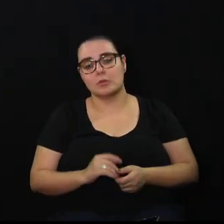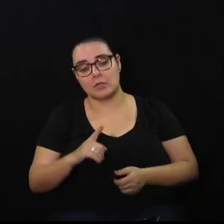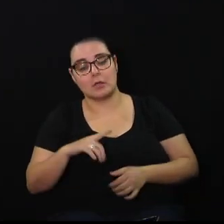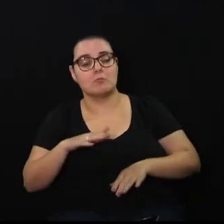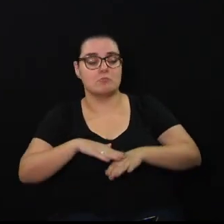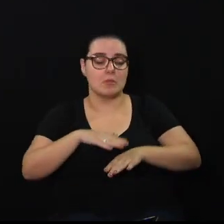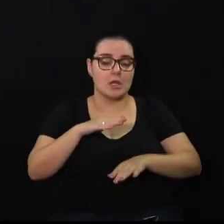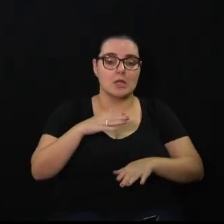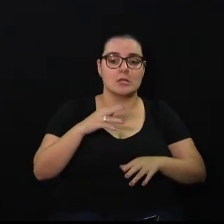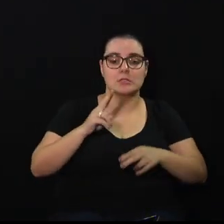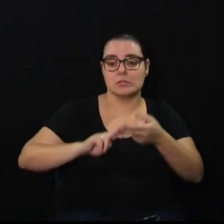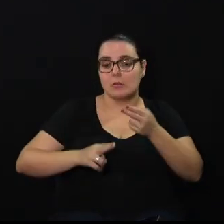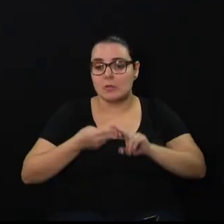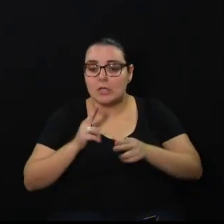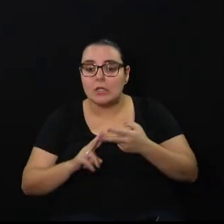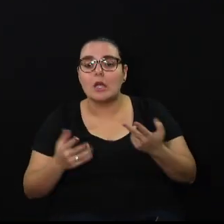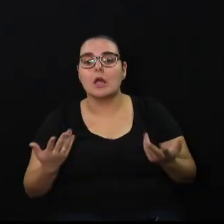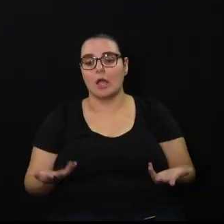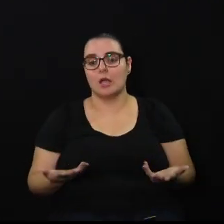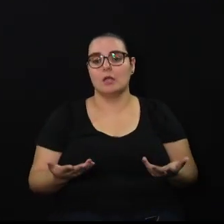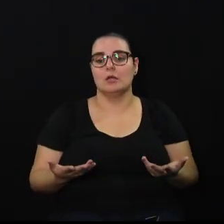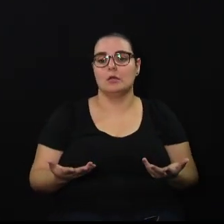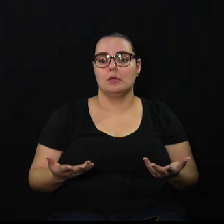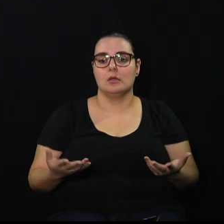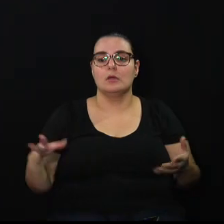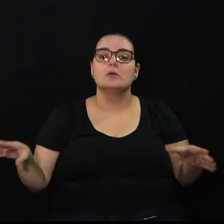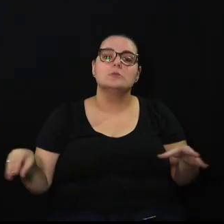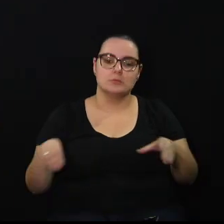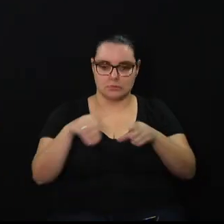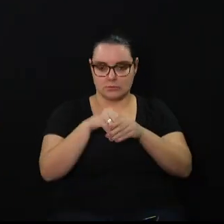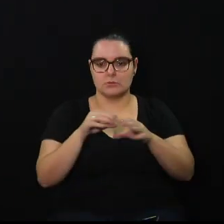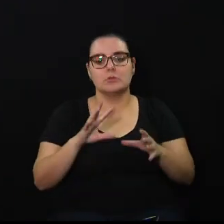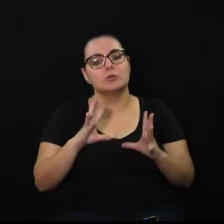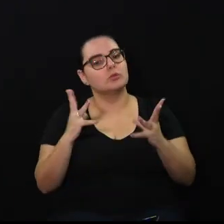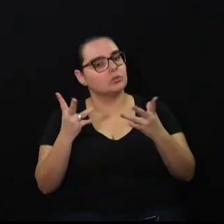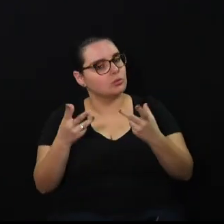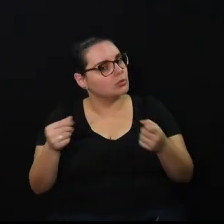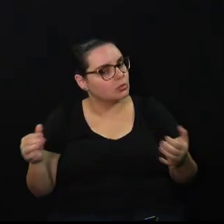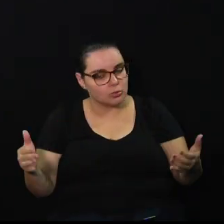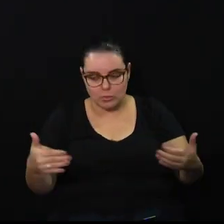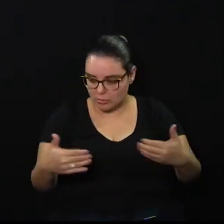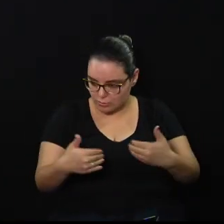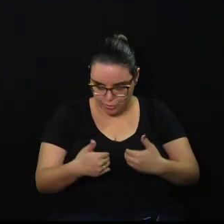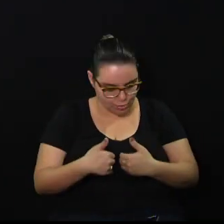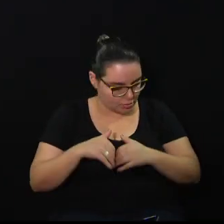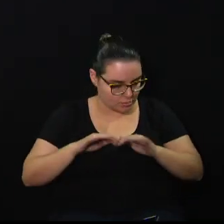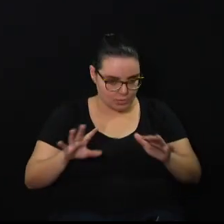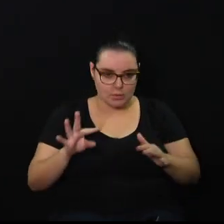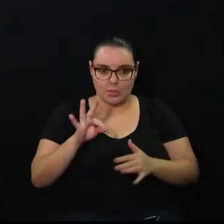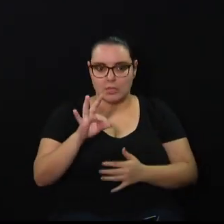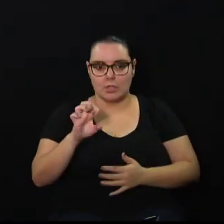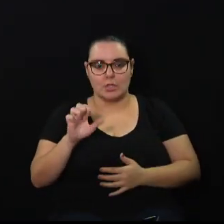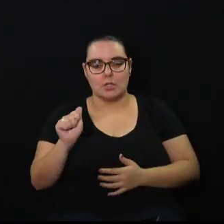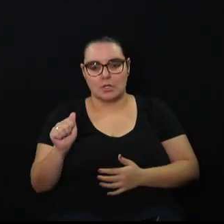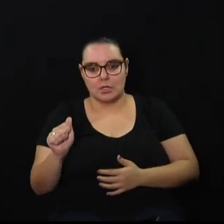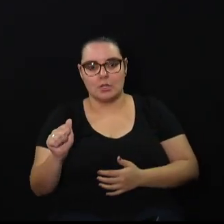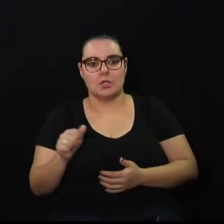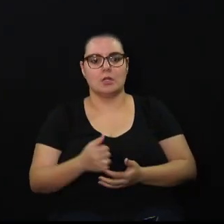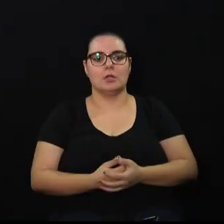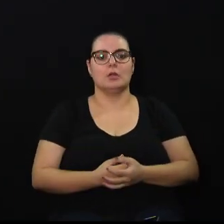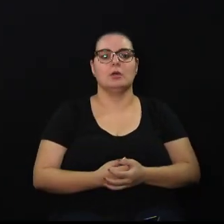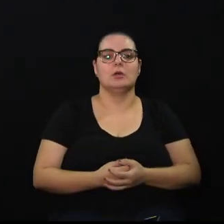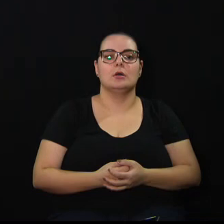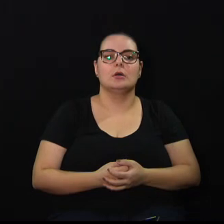ele coloca tudo essa classificação nova coloca tudo como autismo tá tudo como o terra transformando do espectro autista